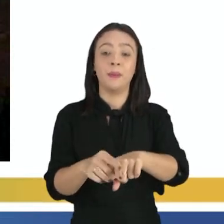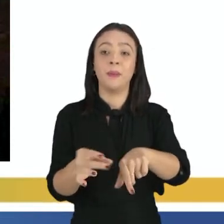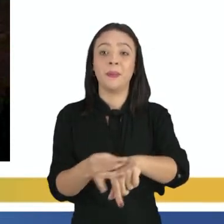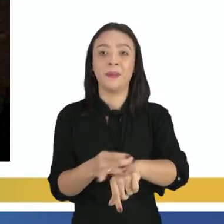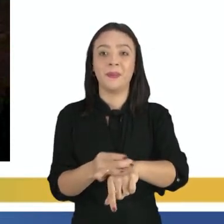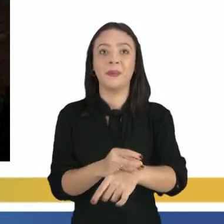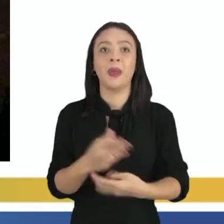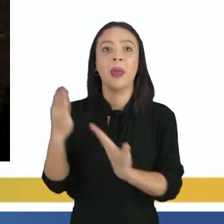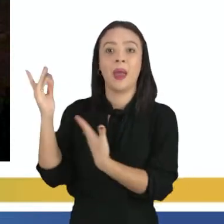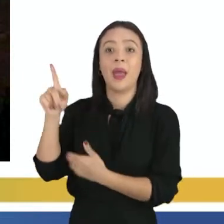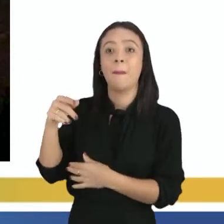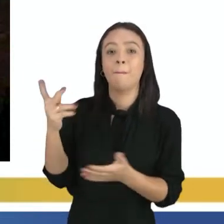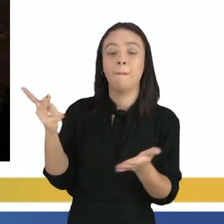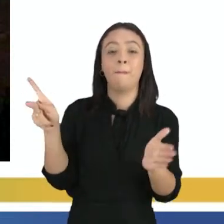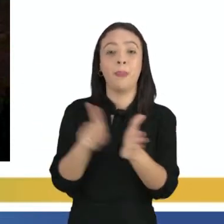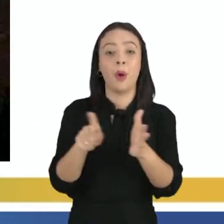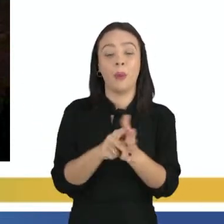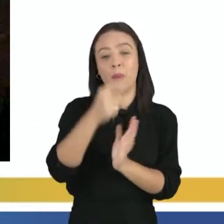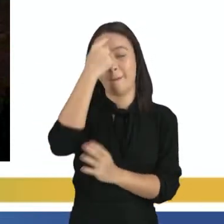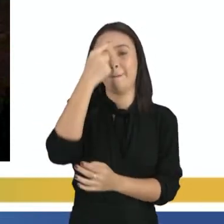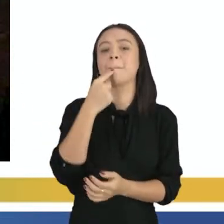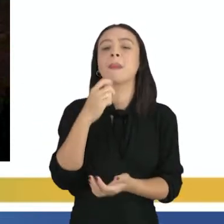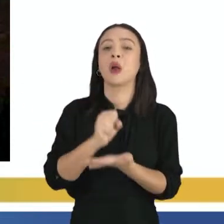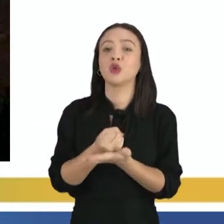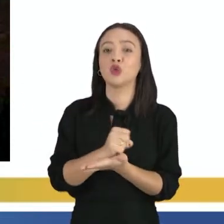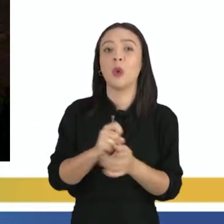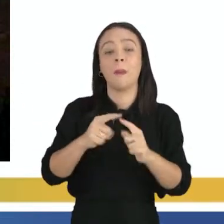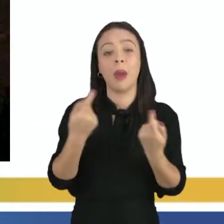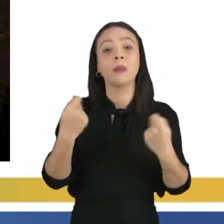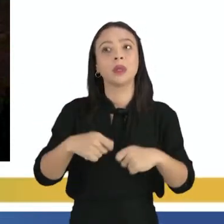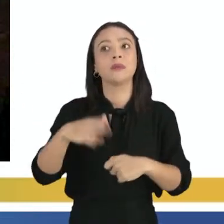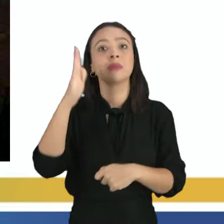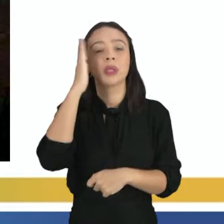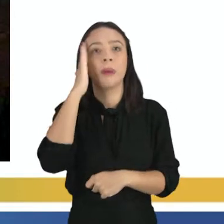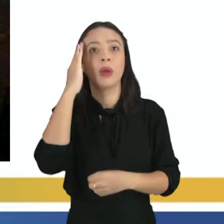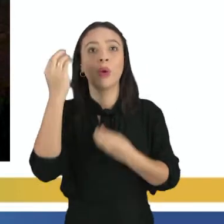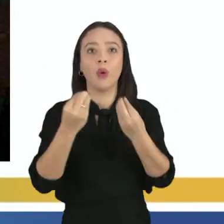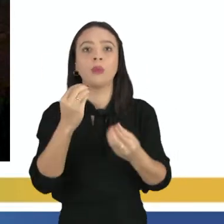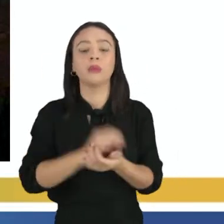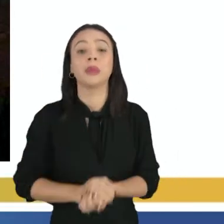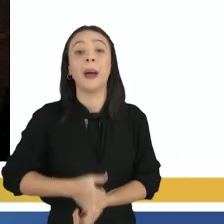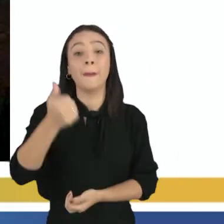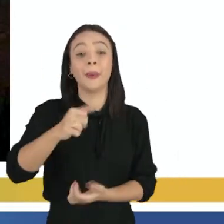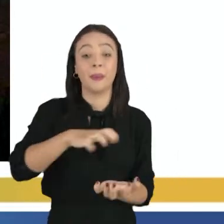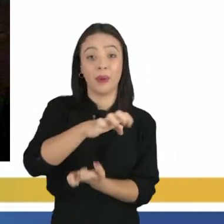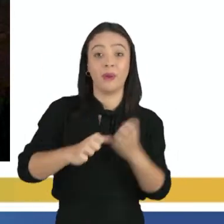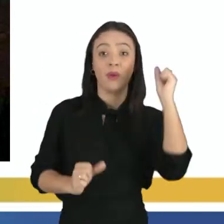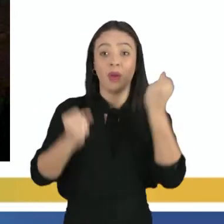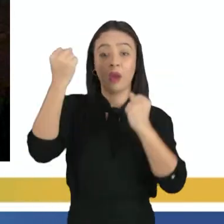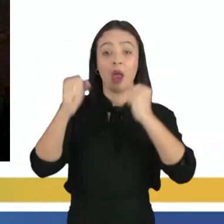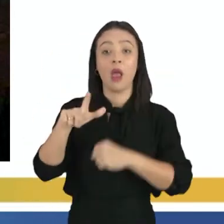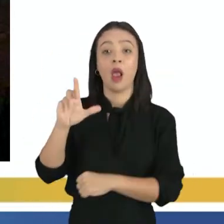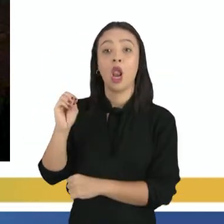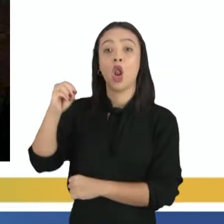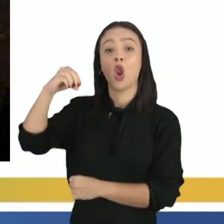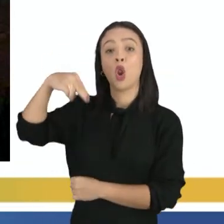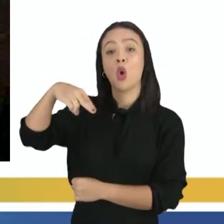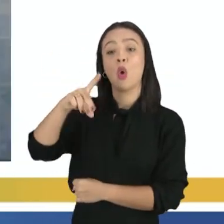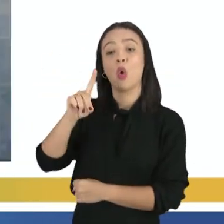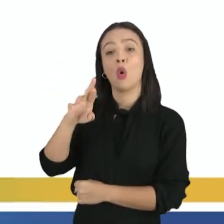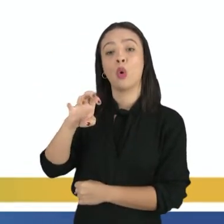você reviver a Revolução Industrial, né? Então, lá em Londres, na primeira Revolução Industrial, era muito poluído,